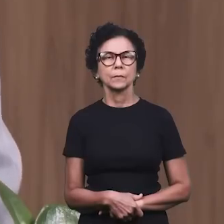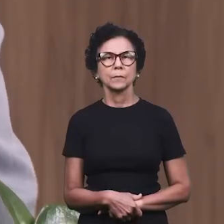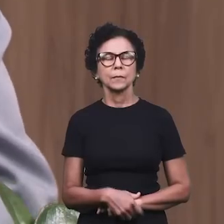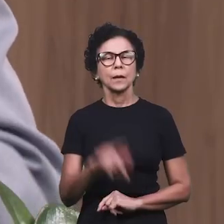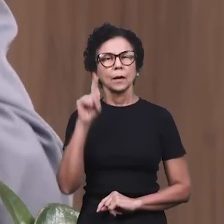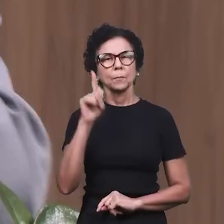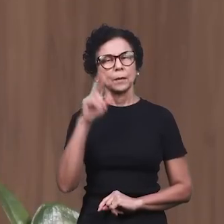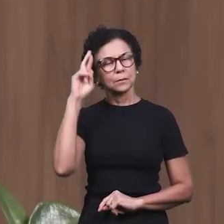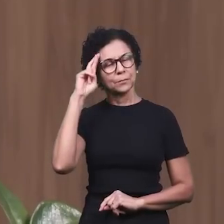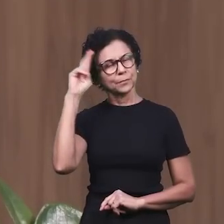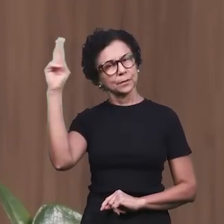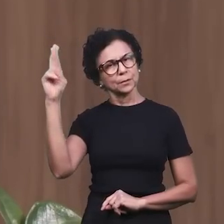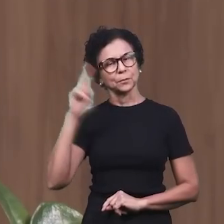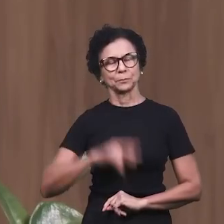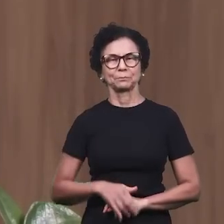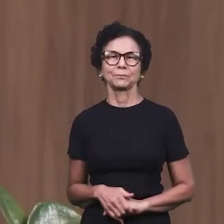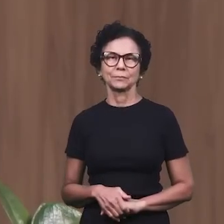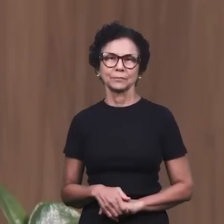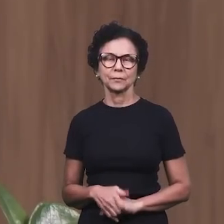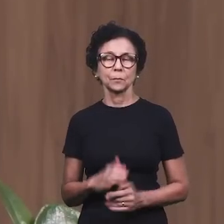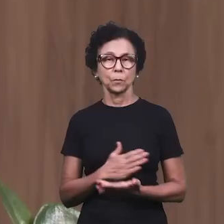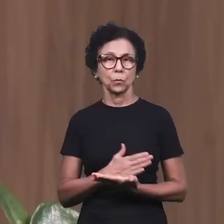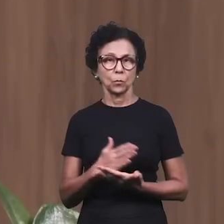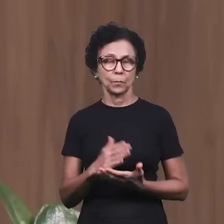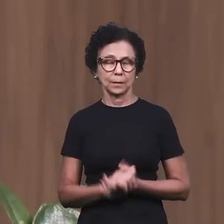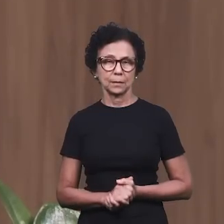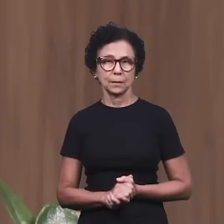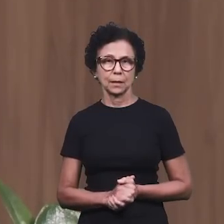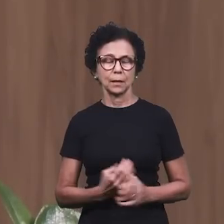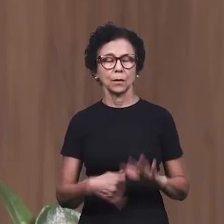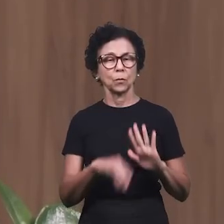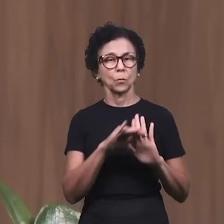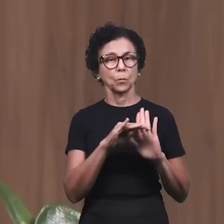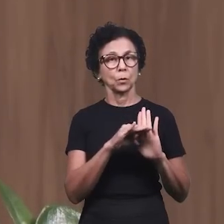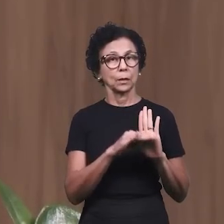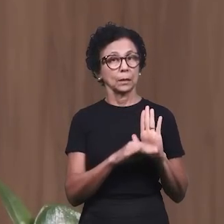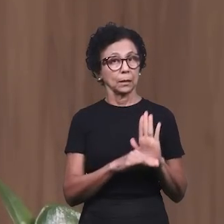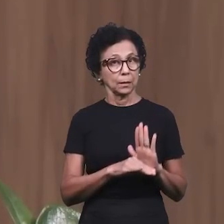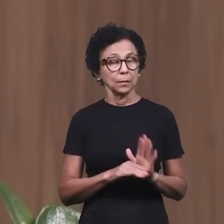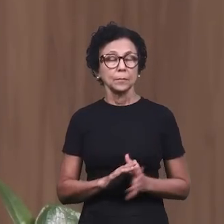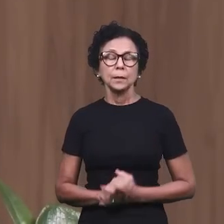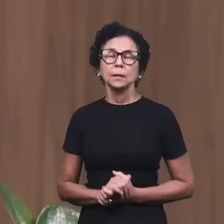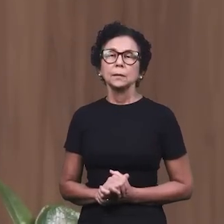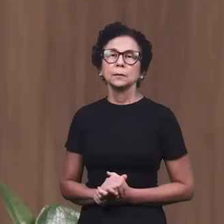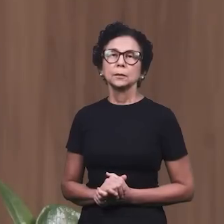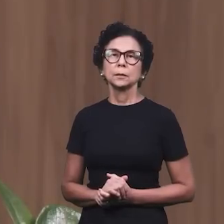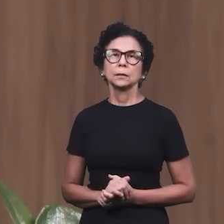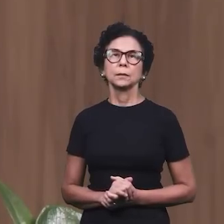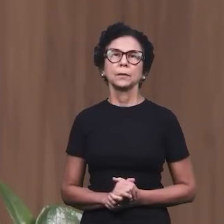A paz do Senhor. Nós vamos dar início a mais um programa e estaremos